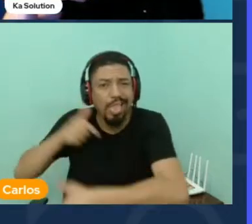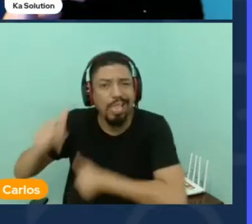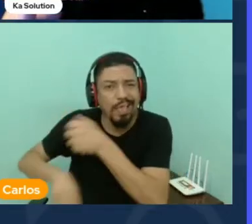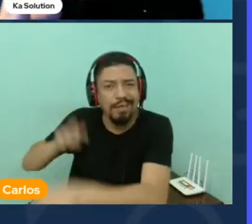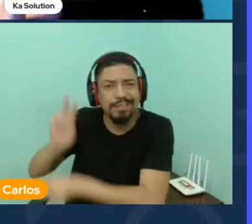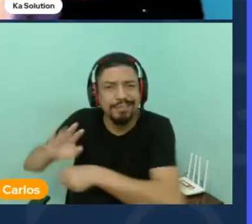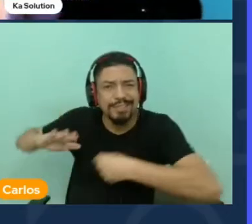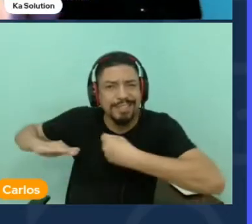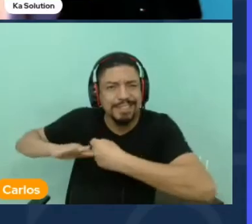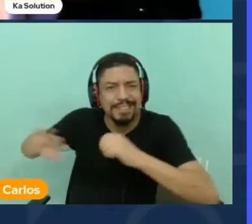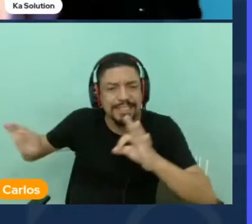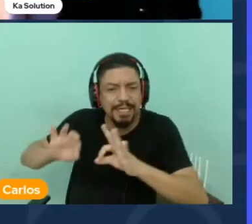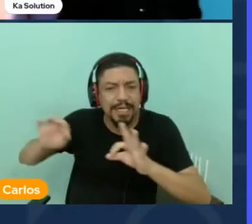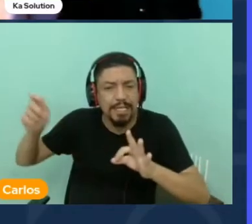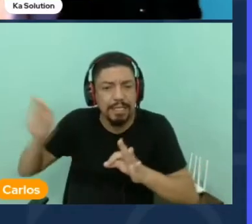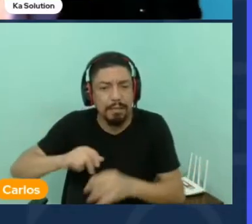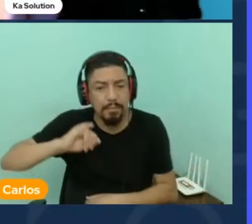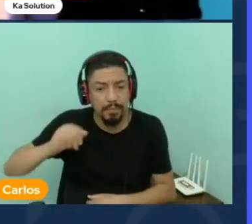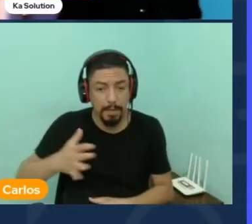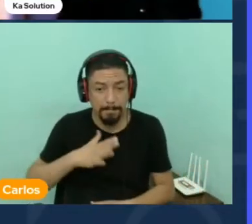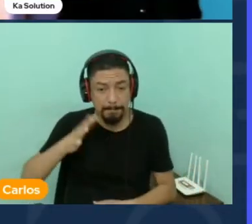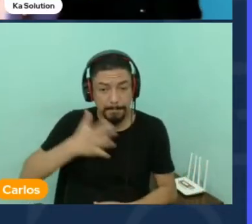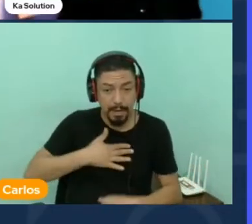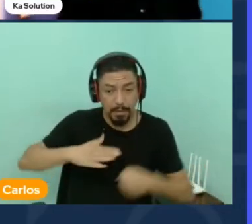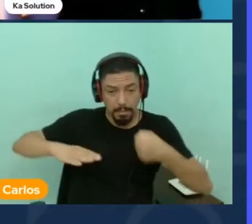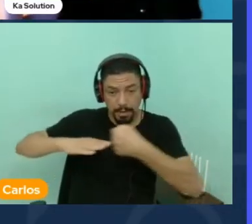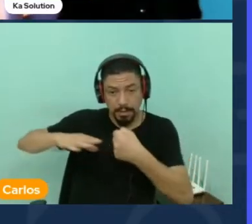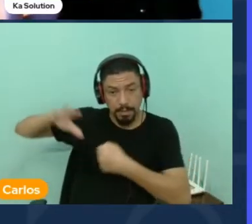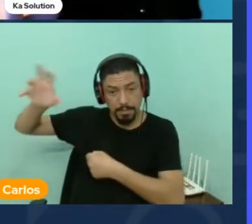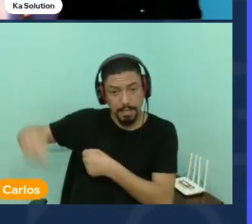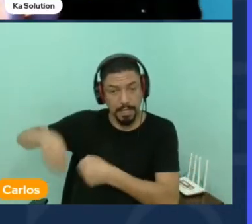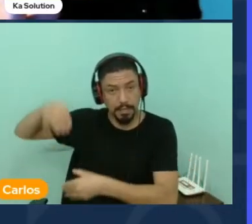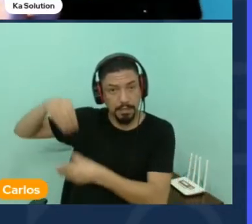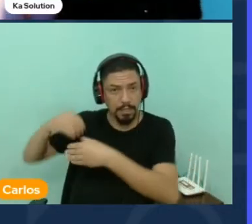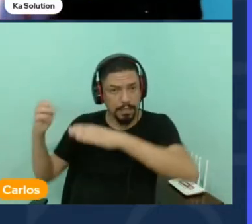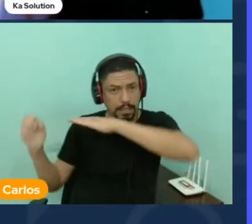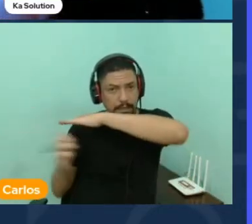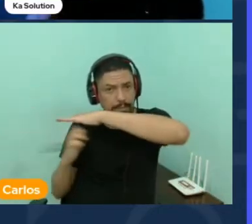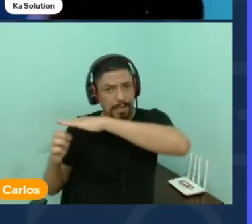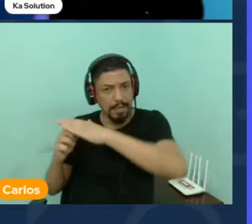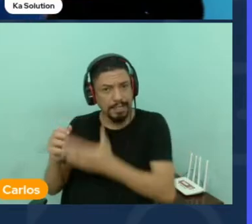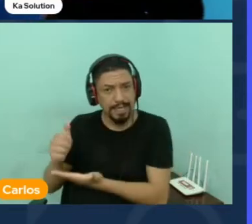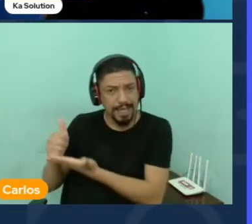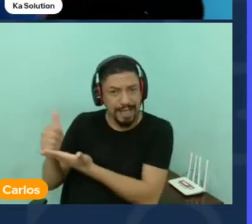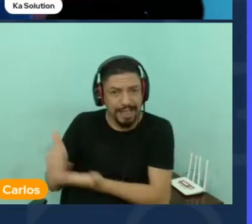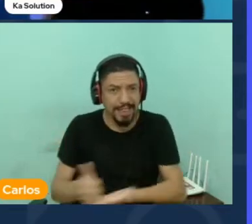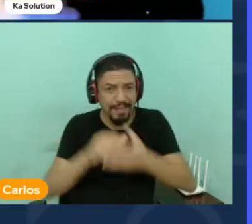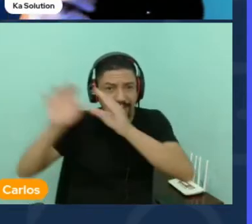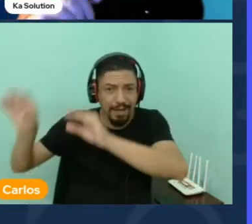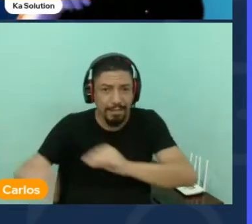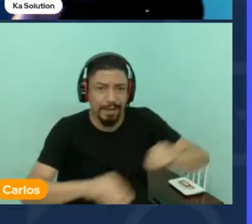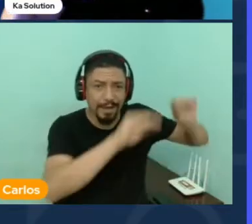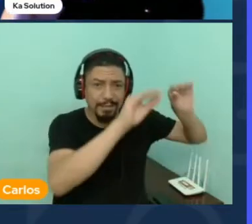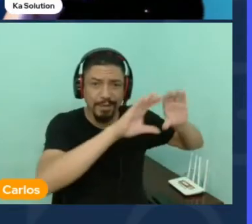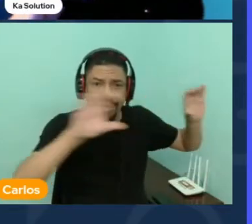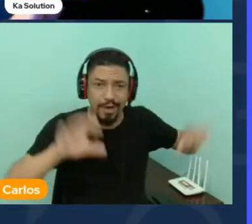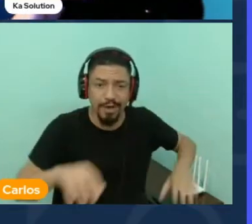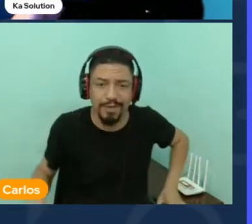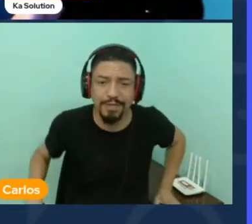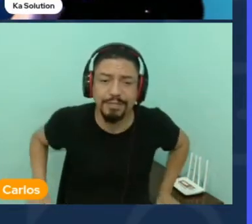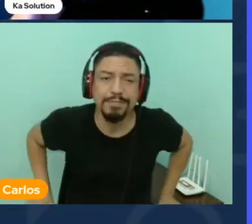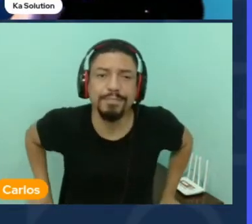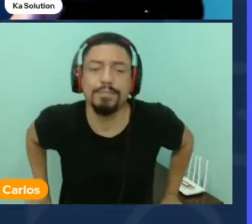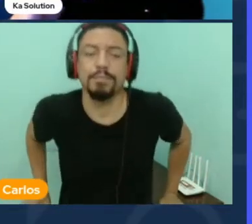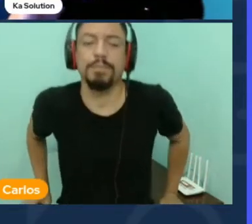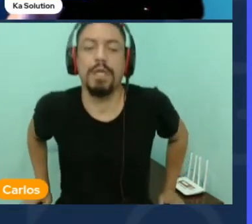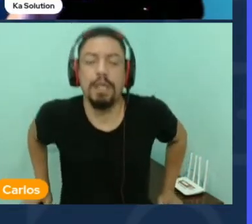aqui. Eu posso pegar o meu banco de dados que está dentro da minha empresa e levar ele para a nuvem? Lembra aquele tipo